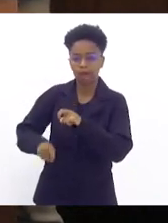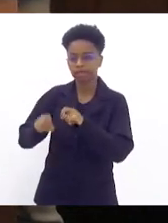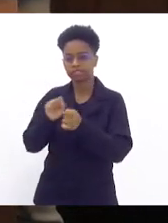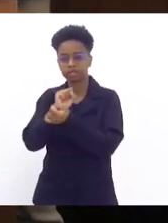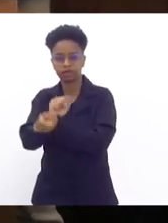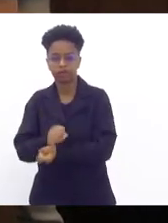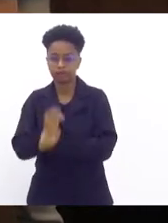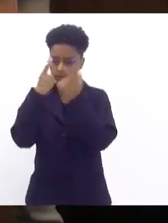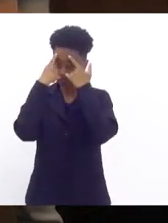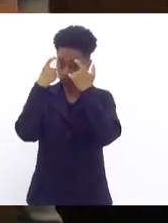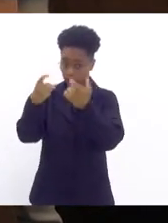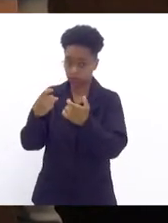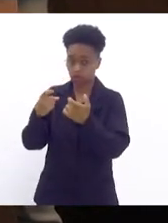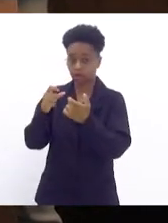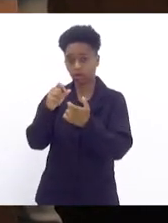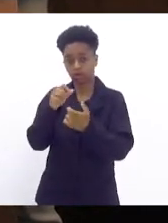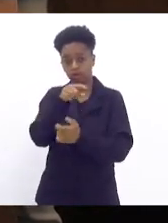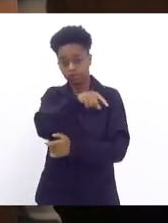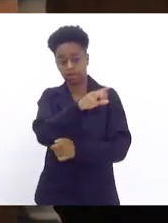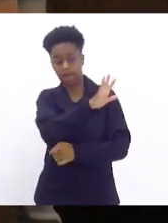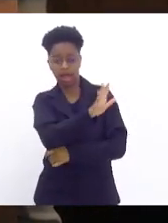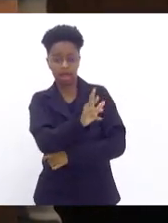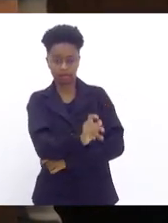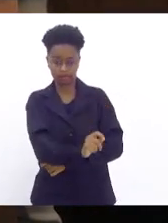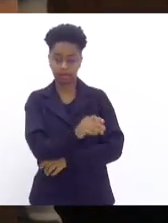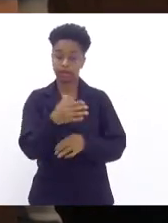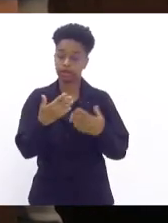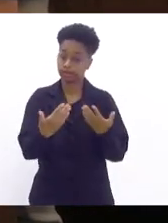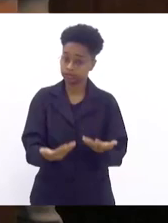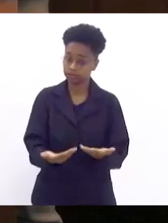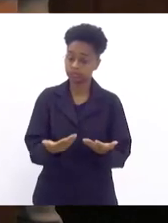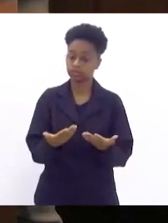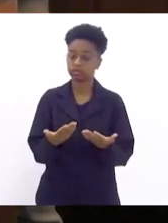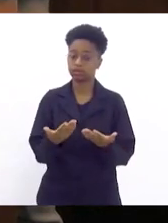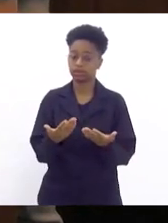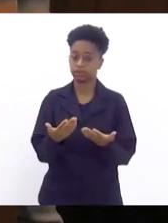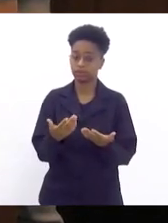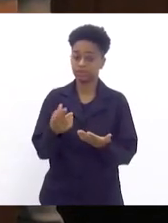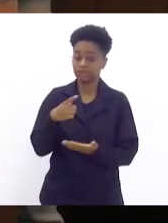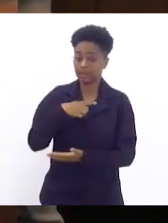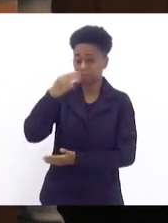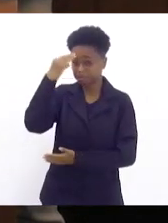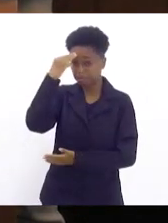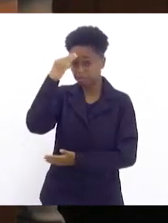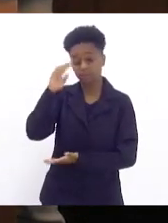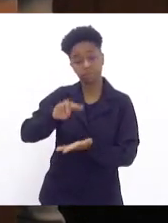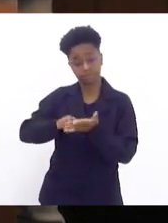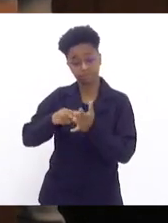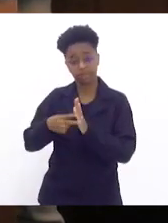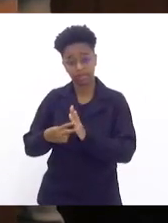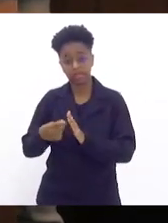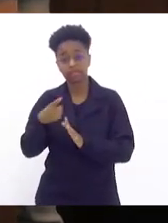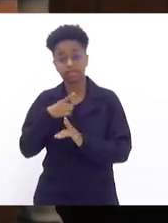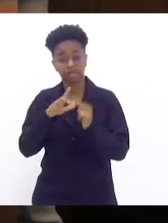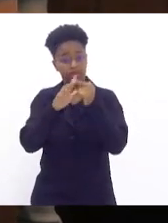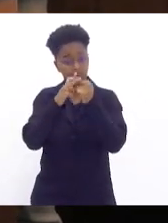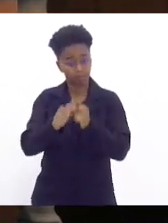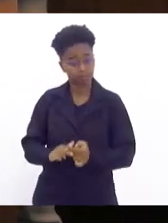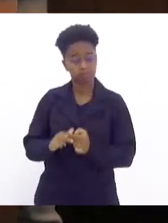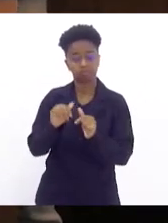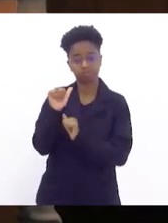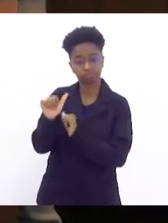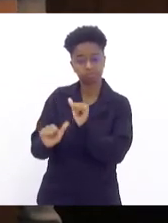dos países da África Então nesse sentido ter memória é para que a gente possa ter reparação